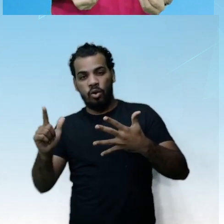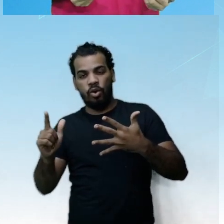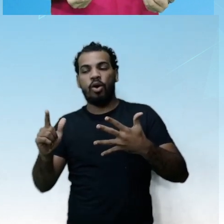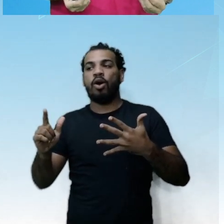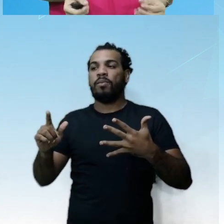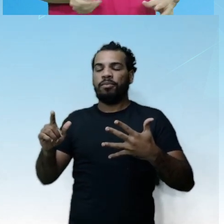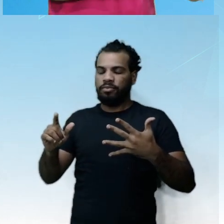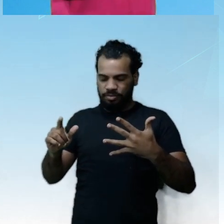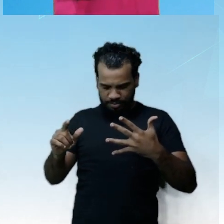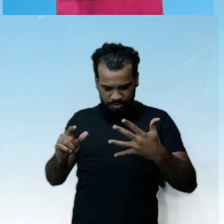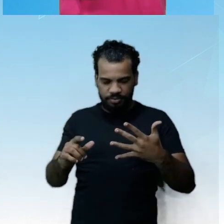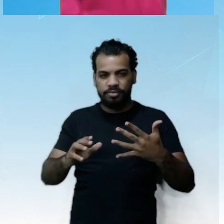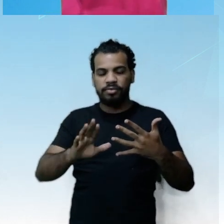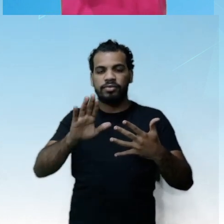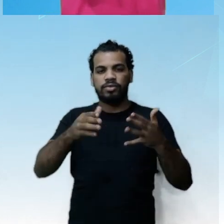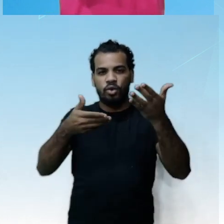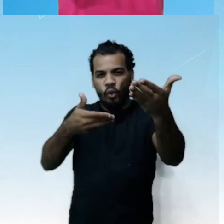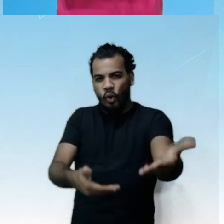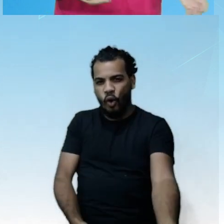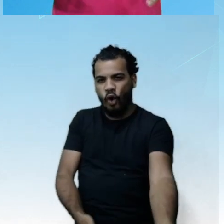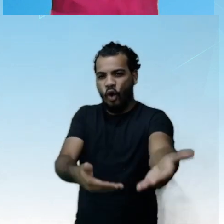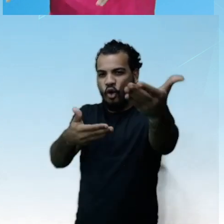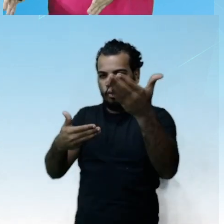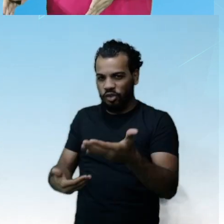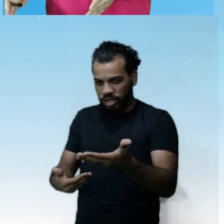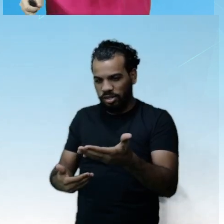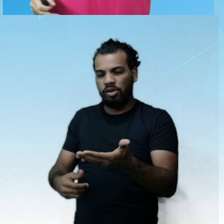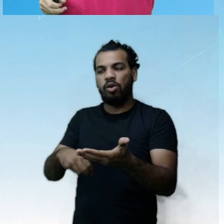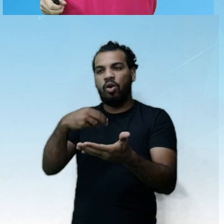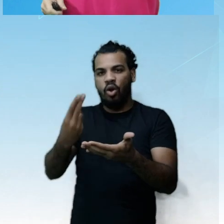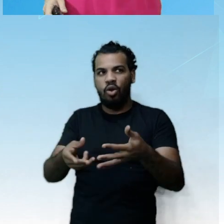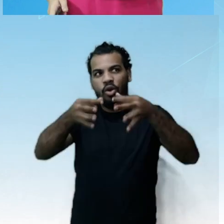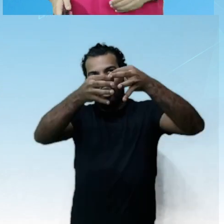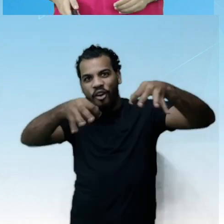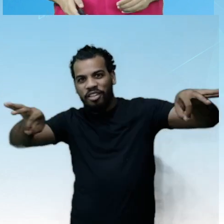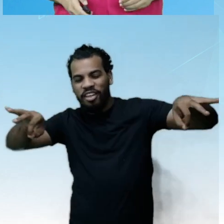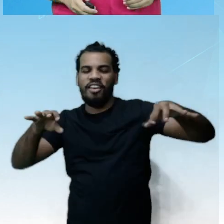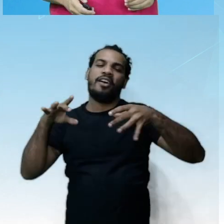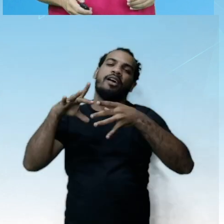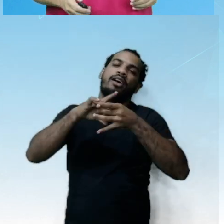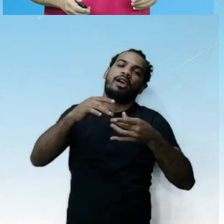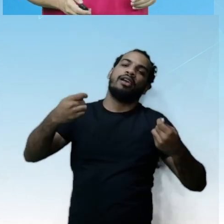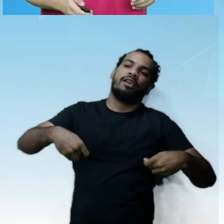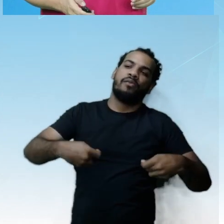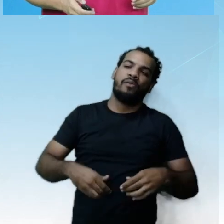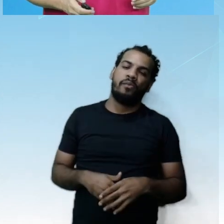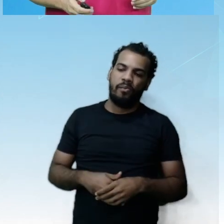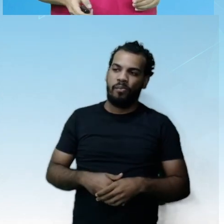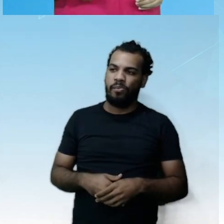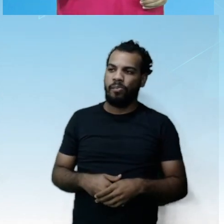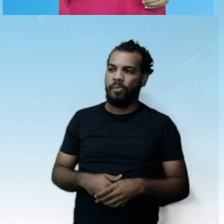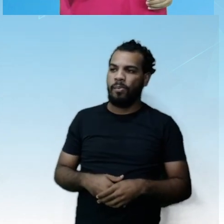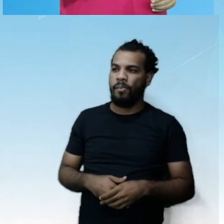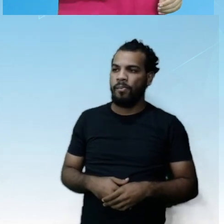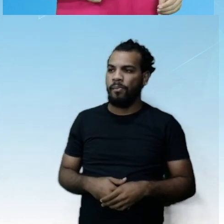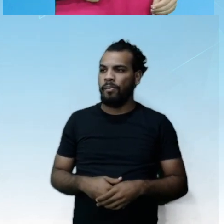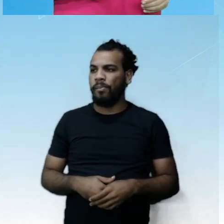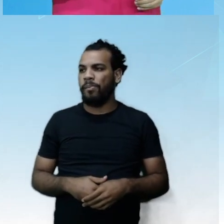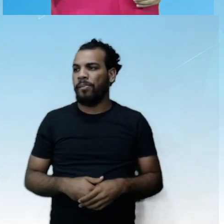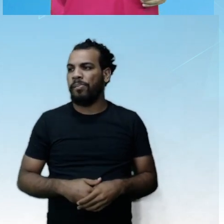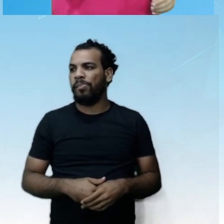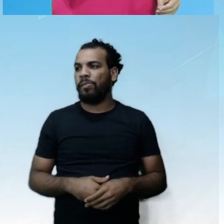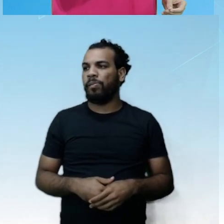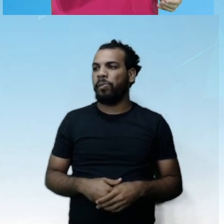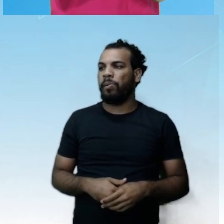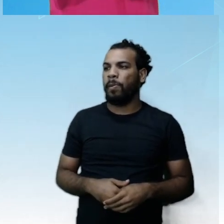vai definir se aquilo é um convite, um exemplo, ou um cordel, é o contexto, é a necessidade. Aqui nós temos o